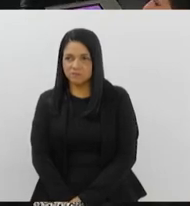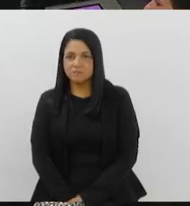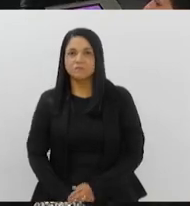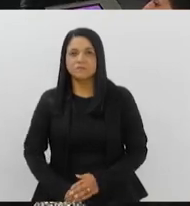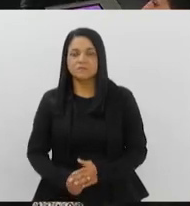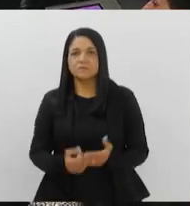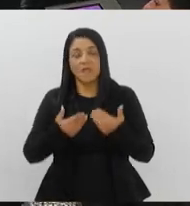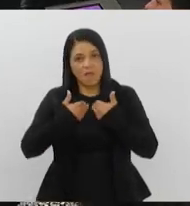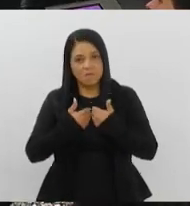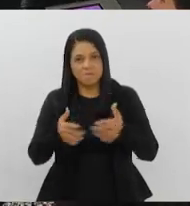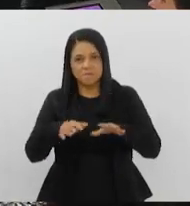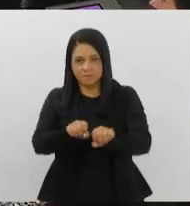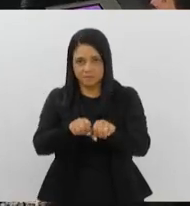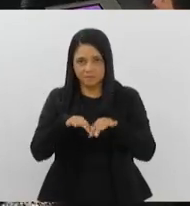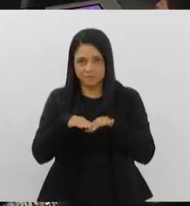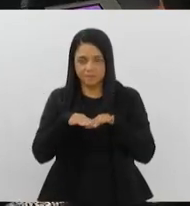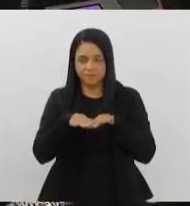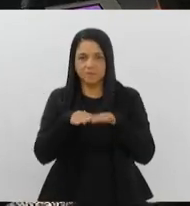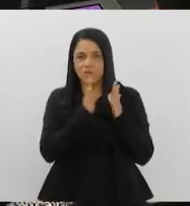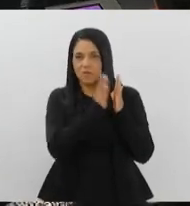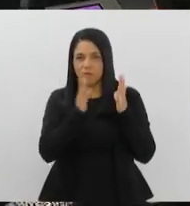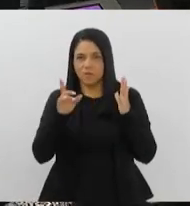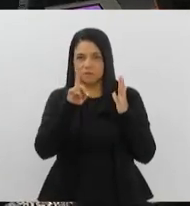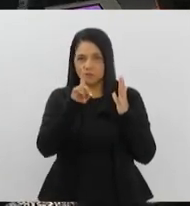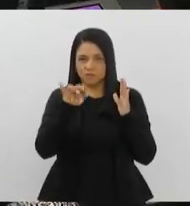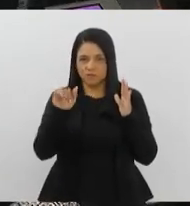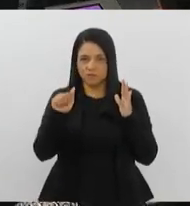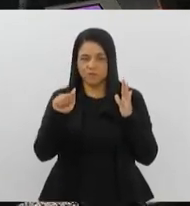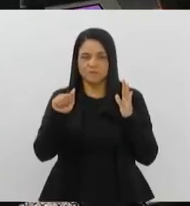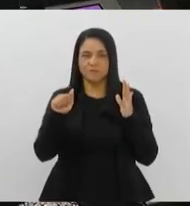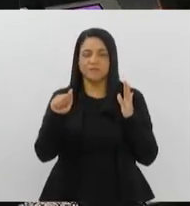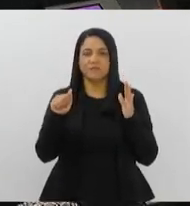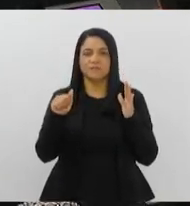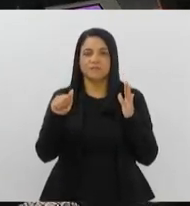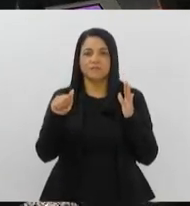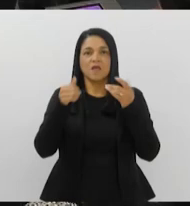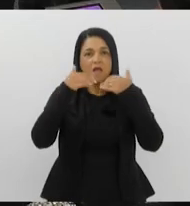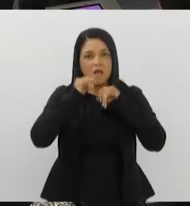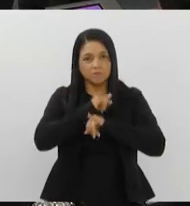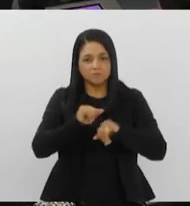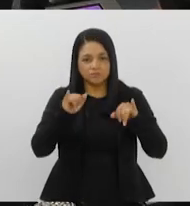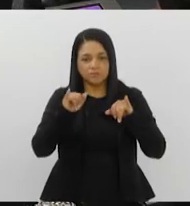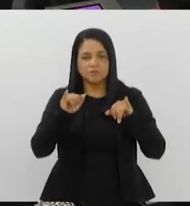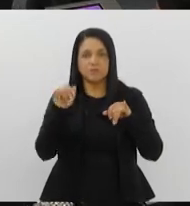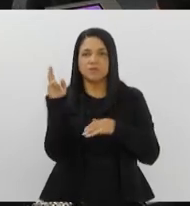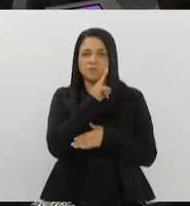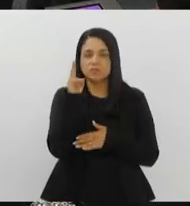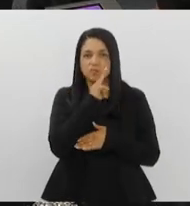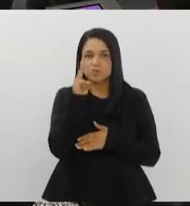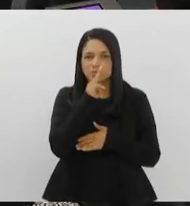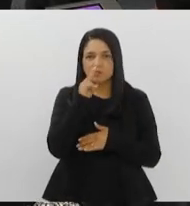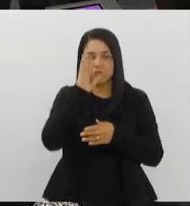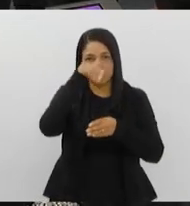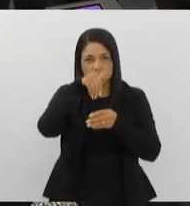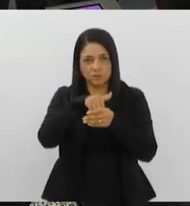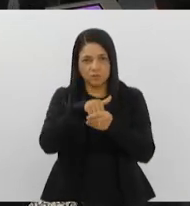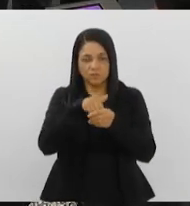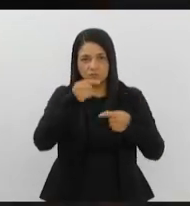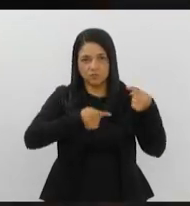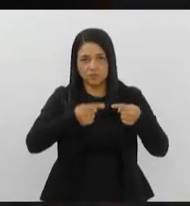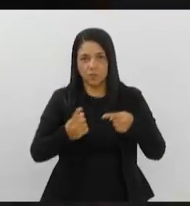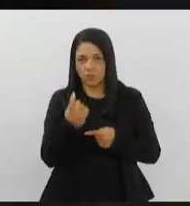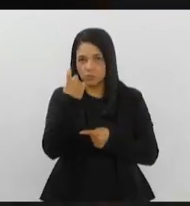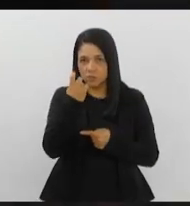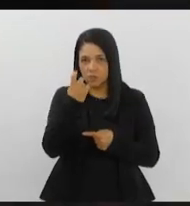Está reaberta a sessão. Passa-se a ordem do dia. Anuncio, em regime de urgência e votação em discussão